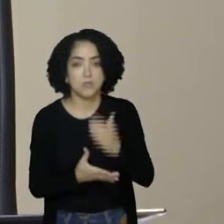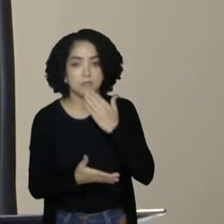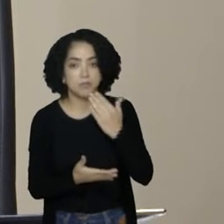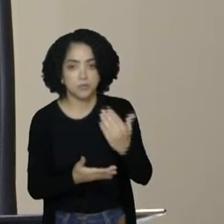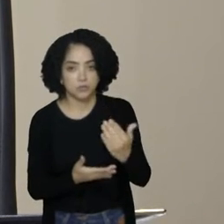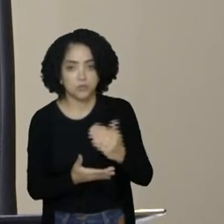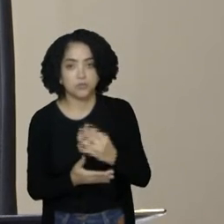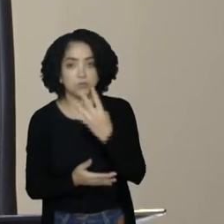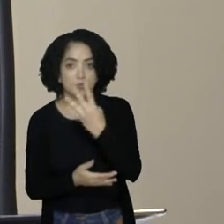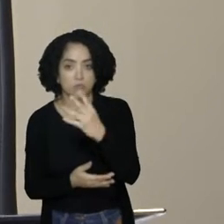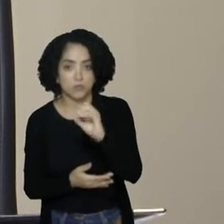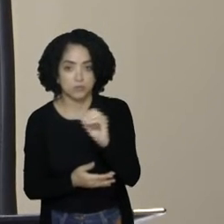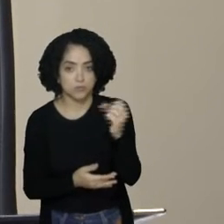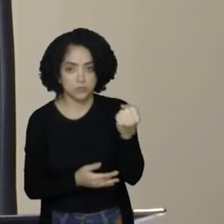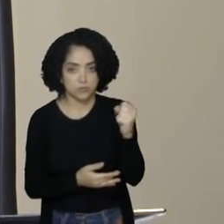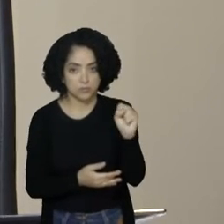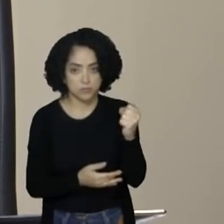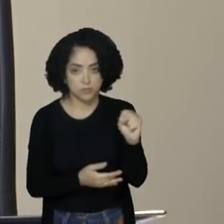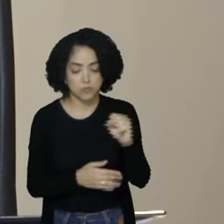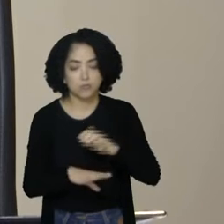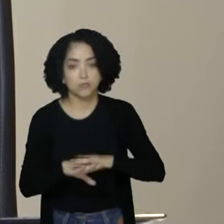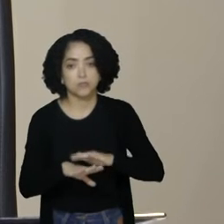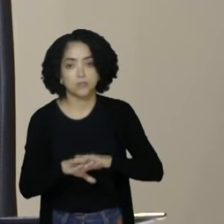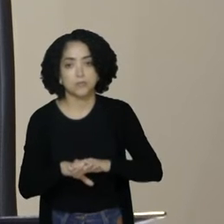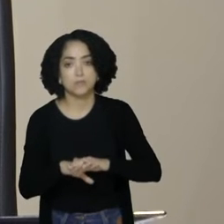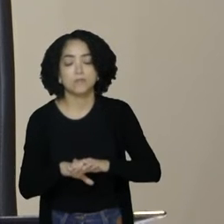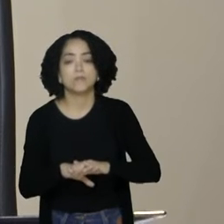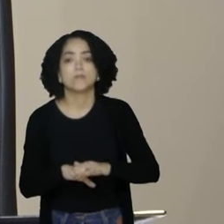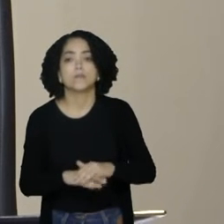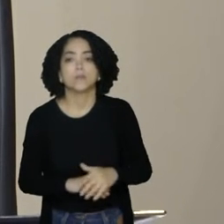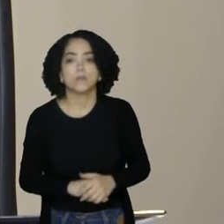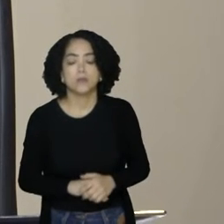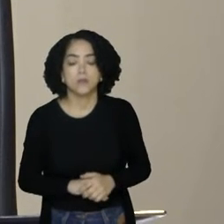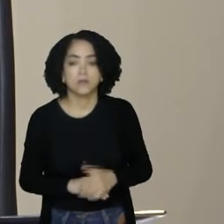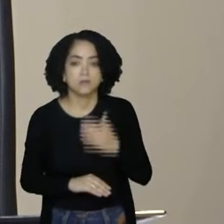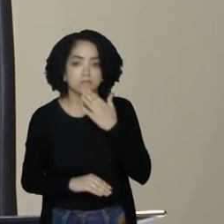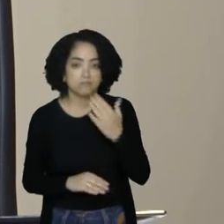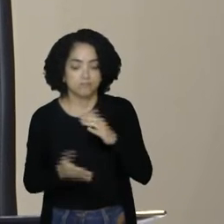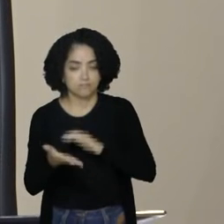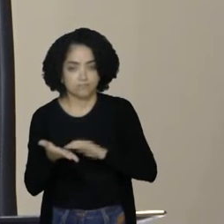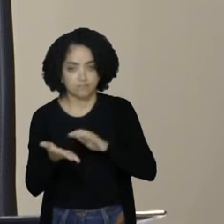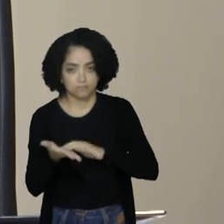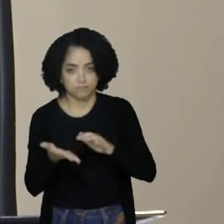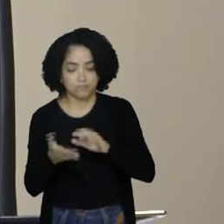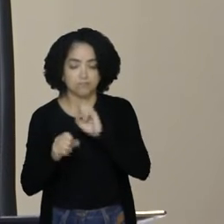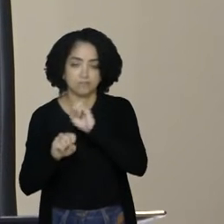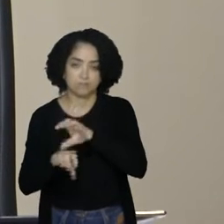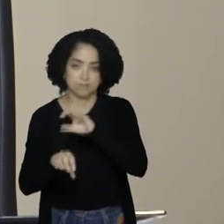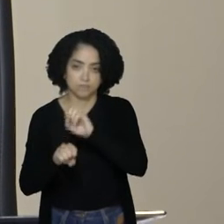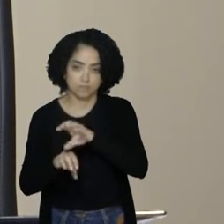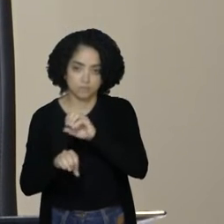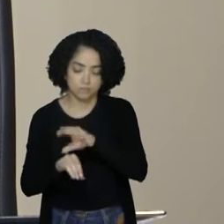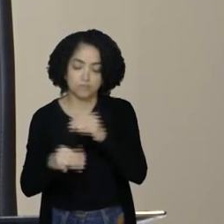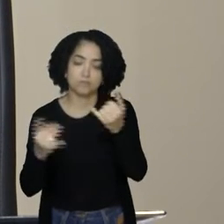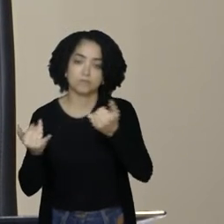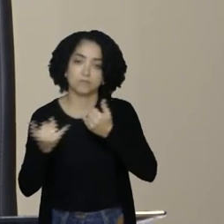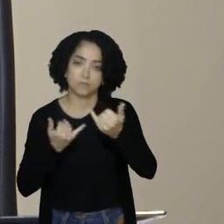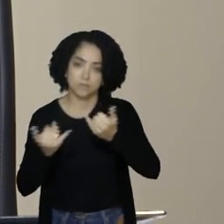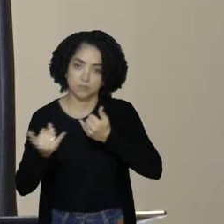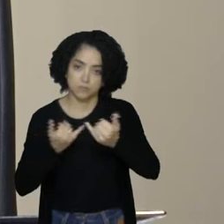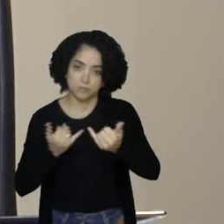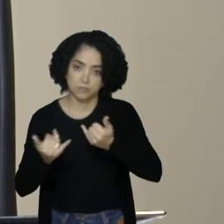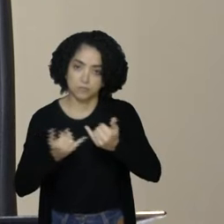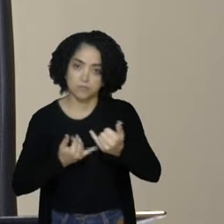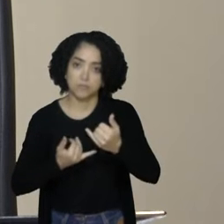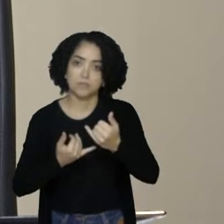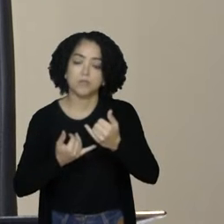informações 408, autor deputado Milton Alves, solicitando ao secretário de Estado da Educação informações acerca das obras